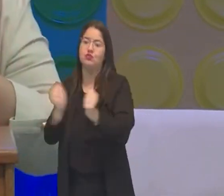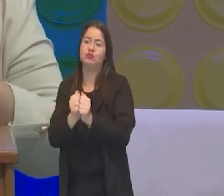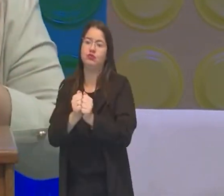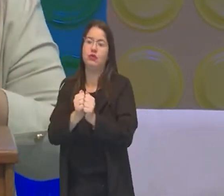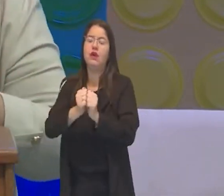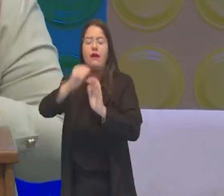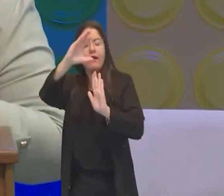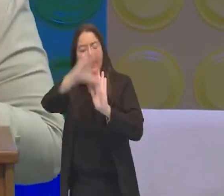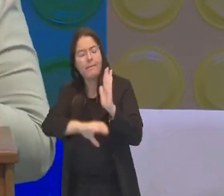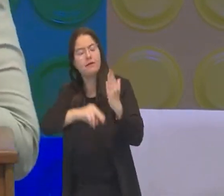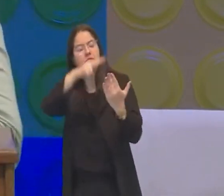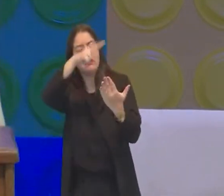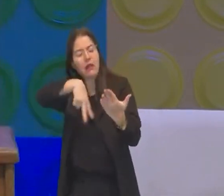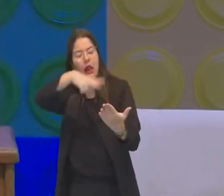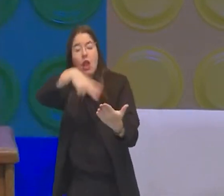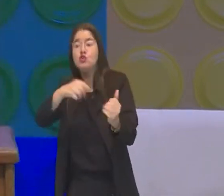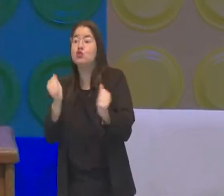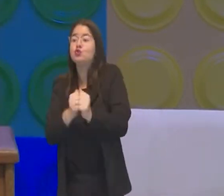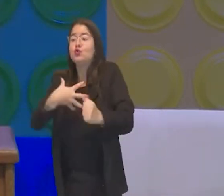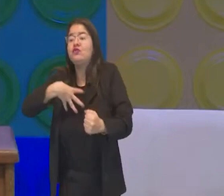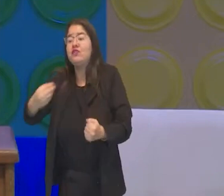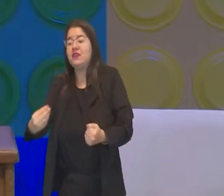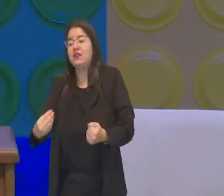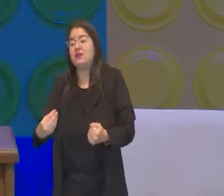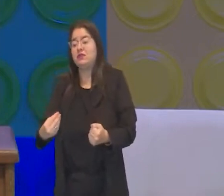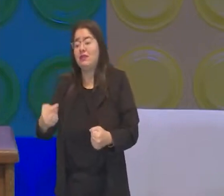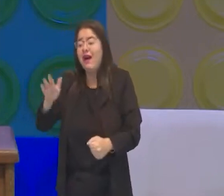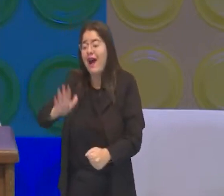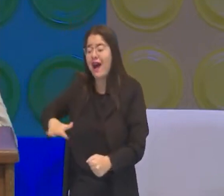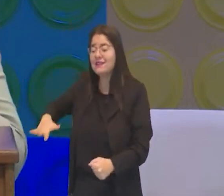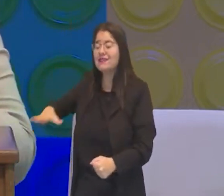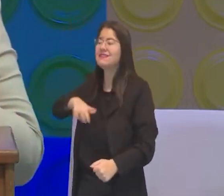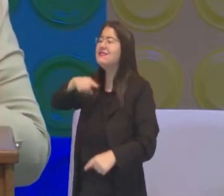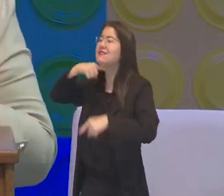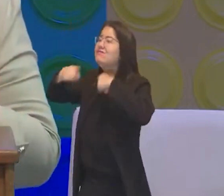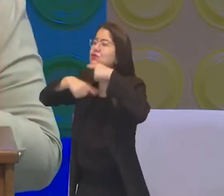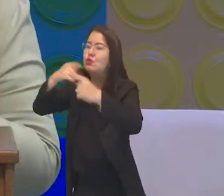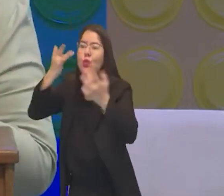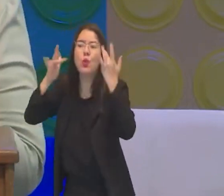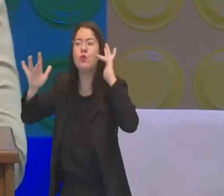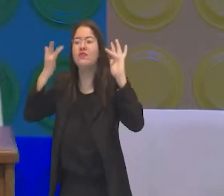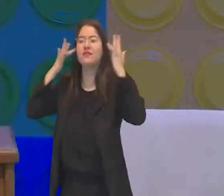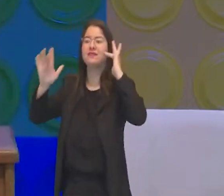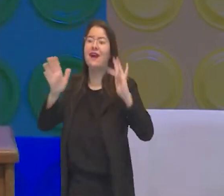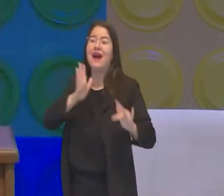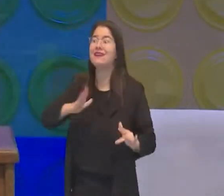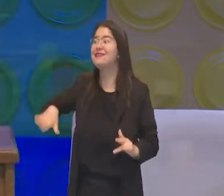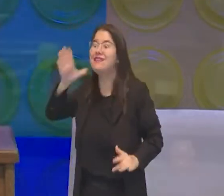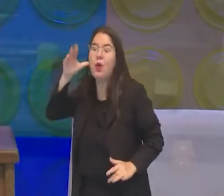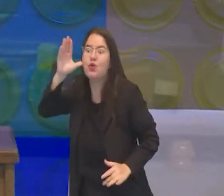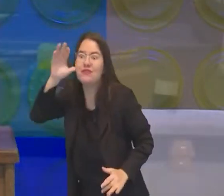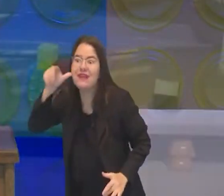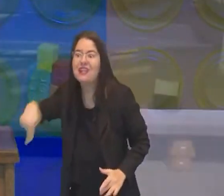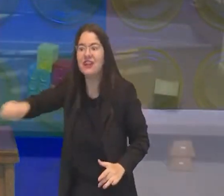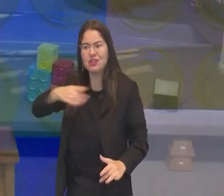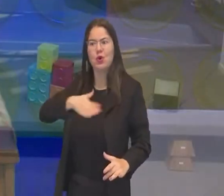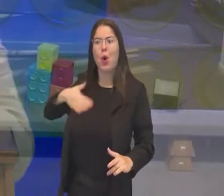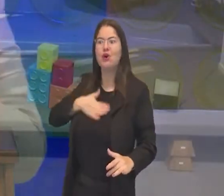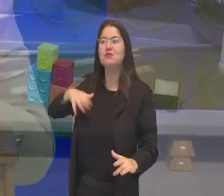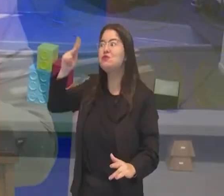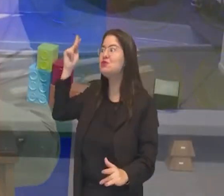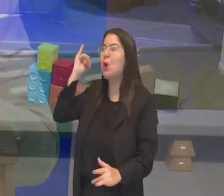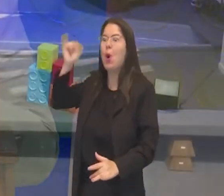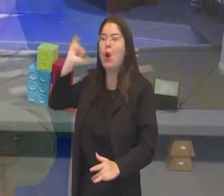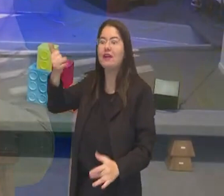capítulo após capítulo, juntos. As crianças têm tantas dúvidas, as crianças têm tanta curiosidade, elas gostam tanto, elas se